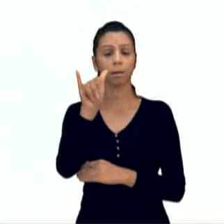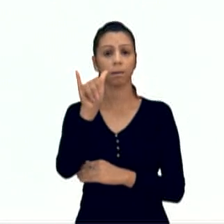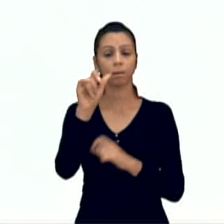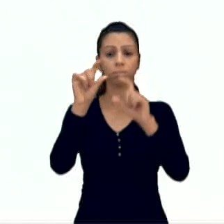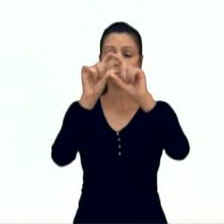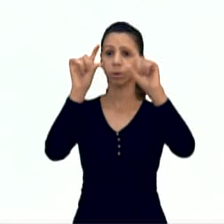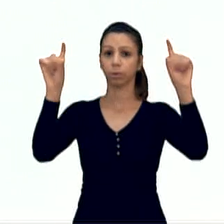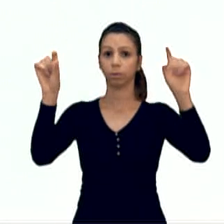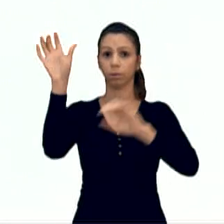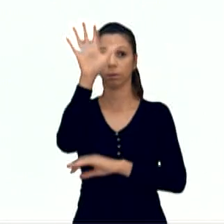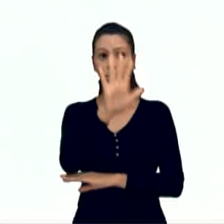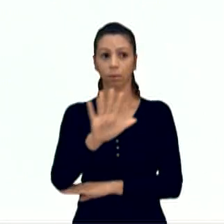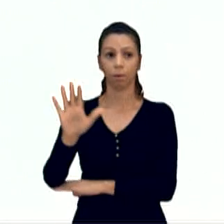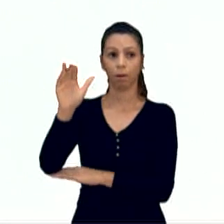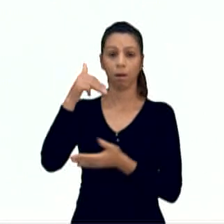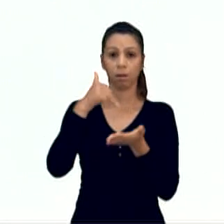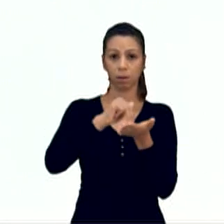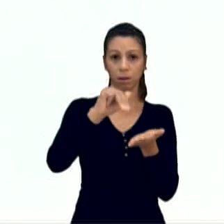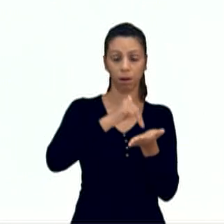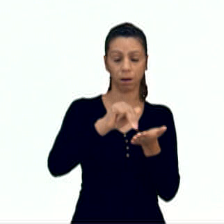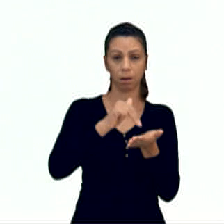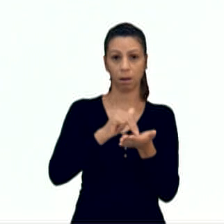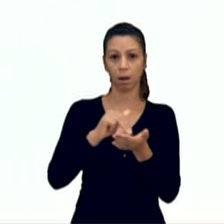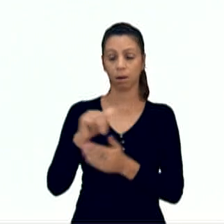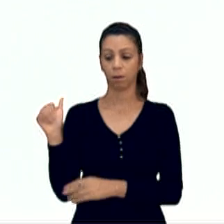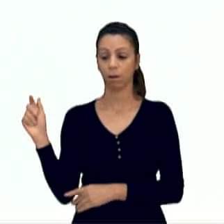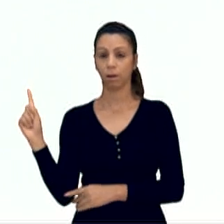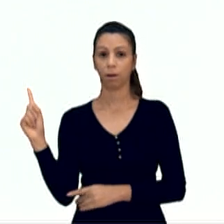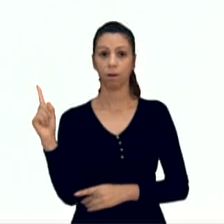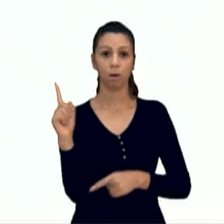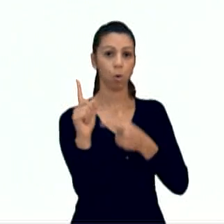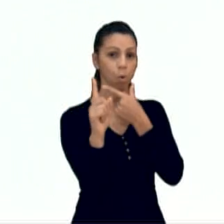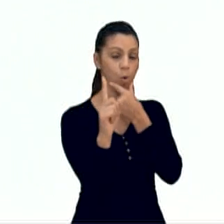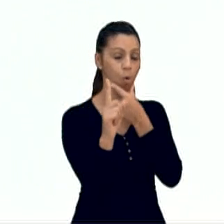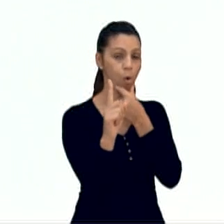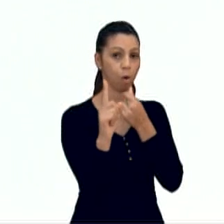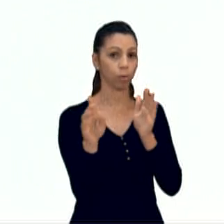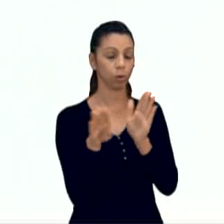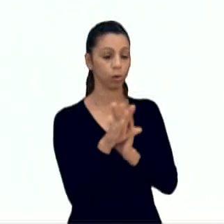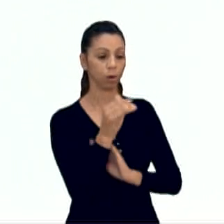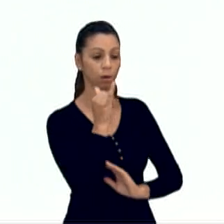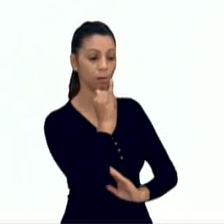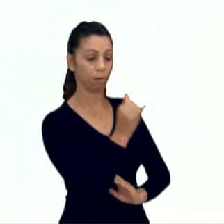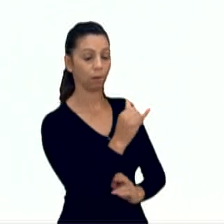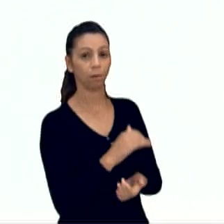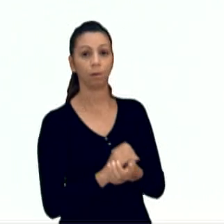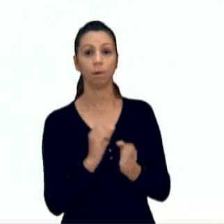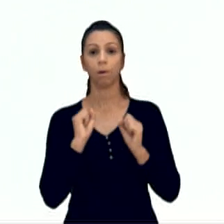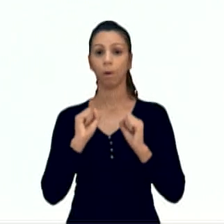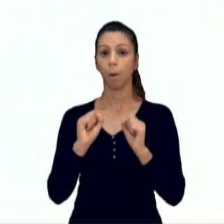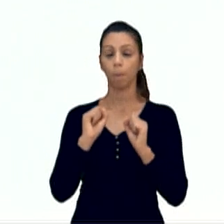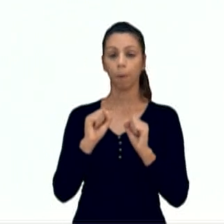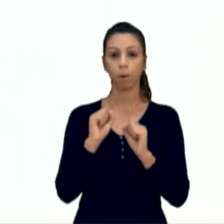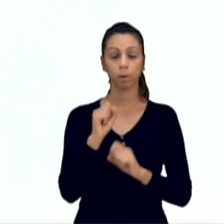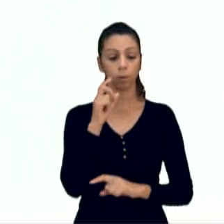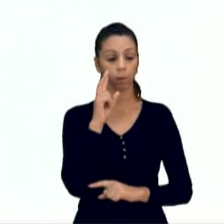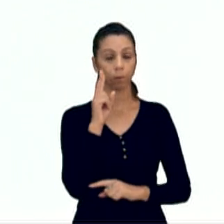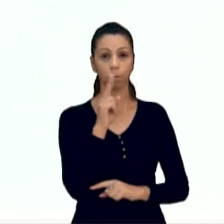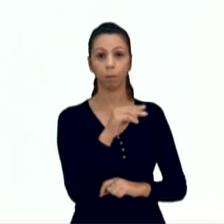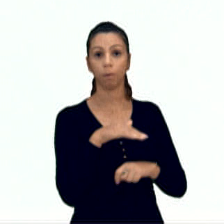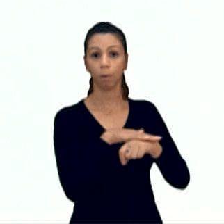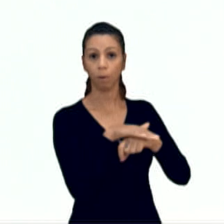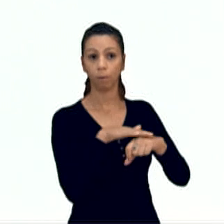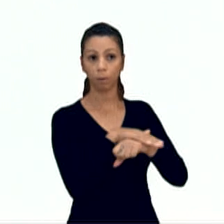a secretária e o moço chega e diz: May I see Mr. Parson? Eu posso ver o Sr. Parson? Isso